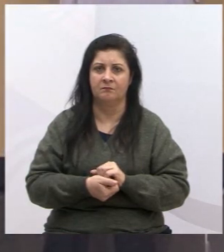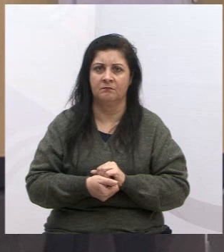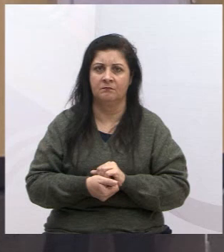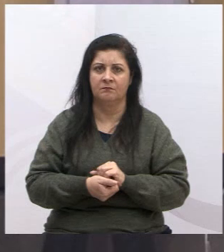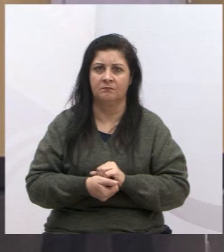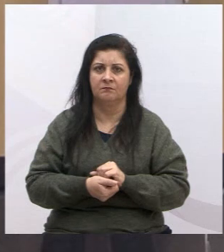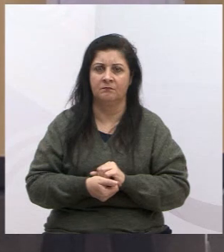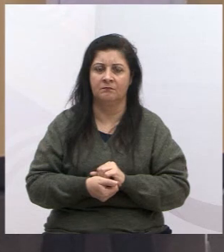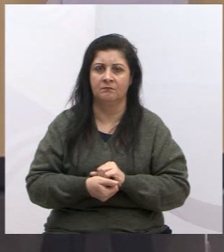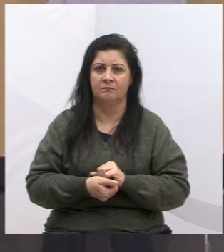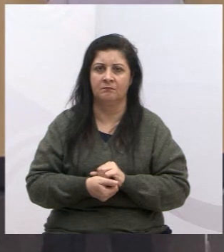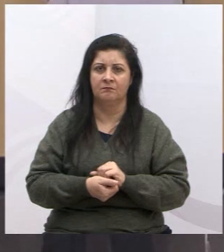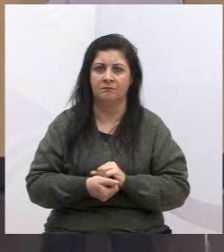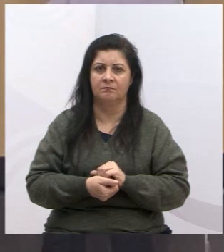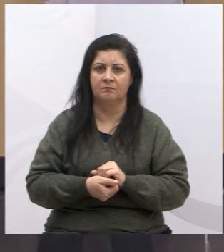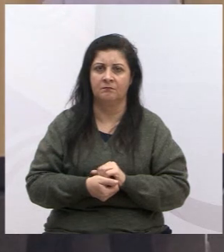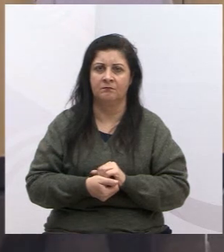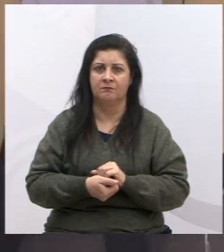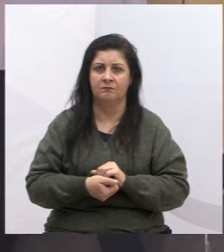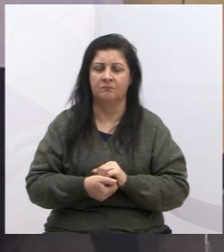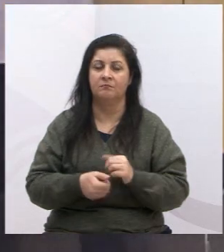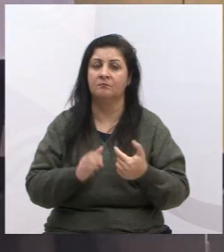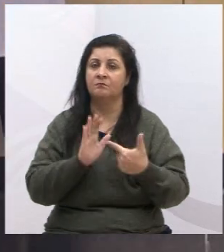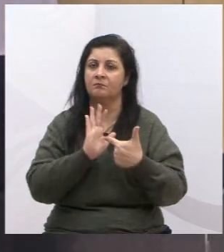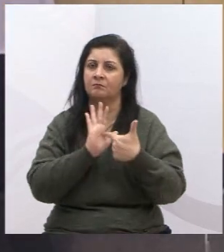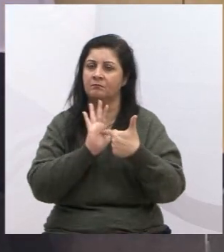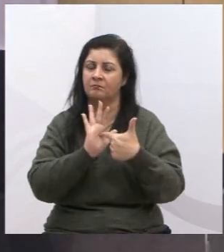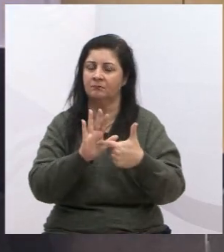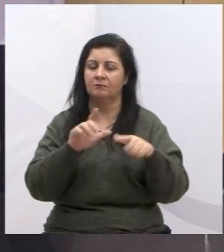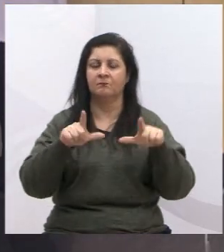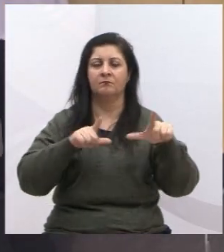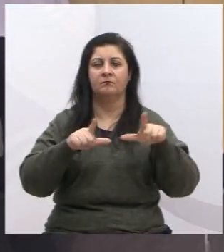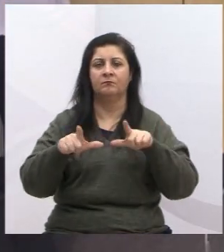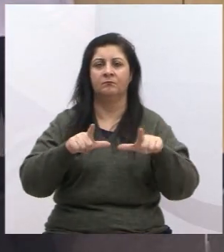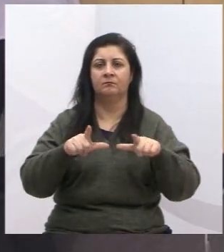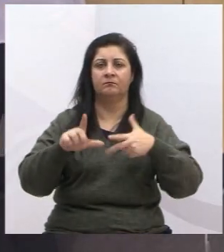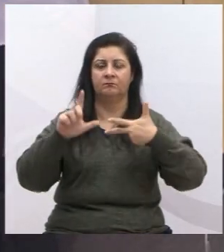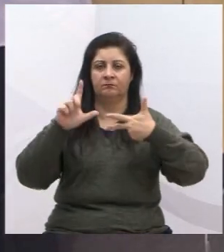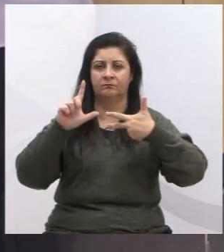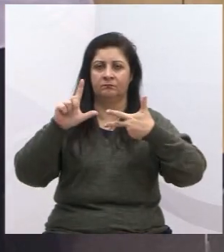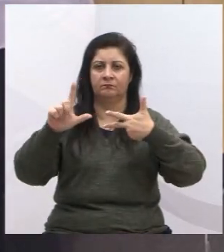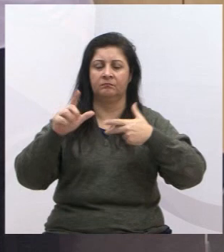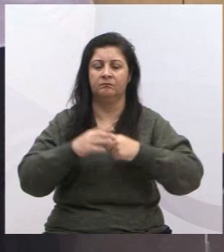Foram apresentados a quantidade dos trabalhos legislativos, total